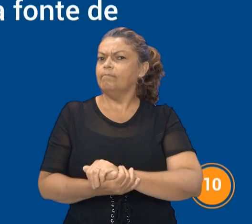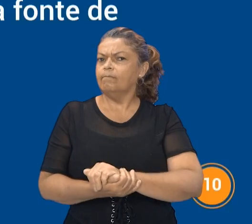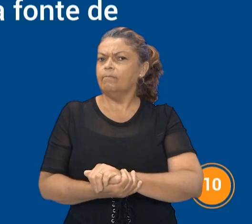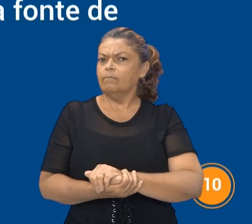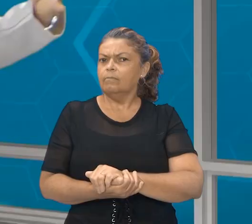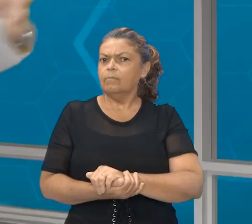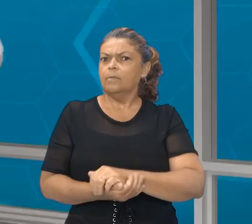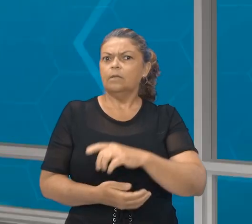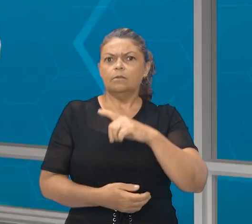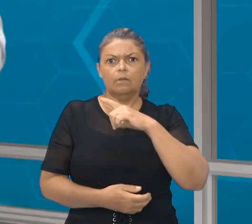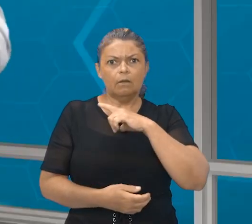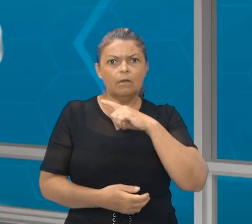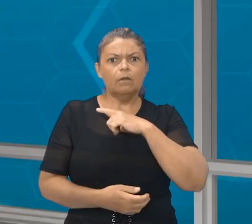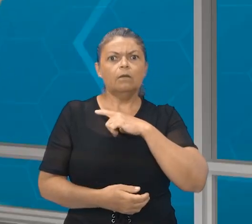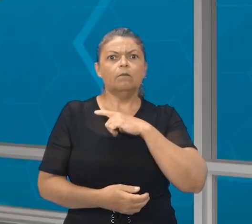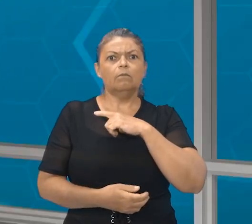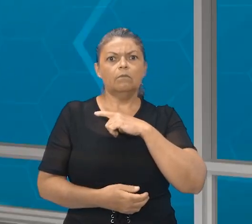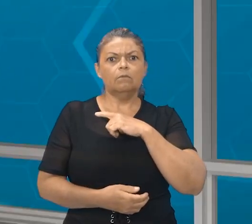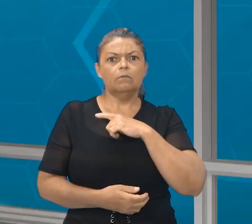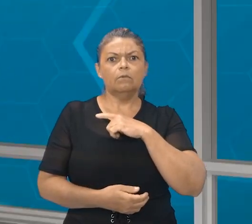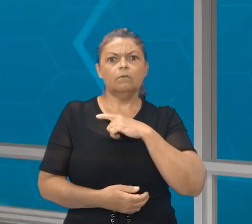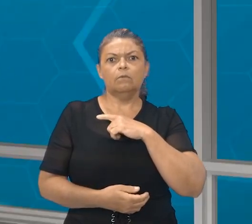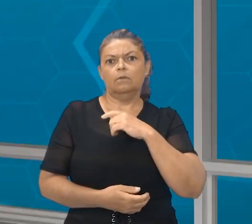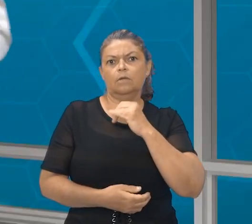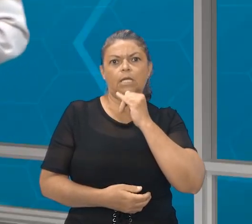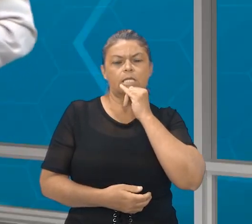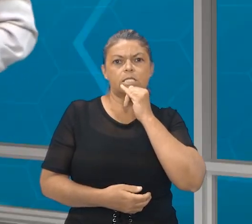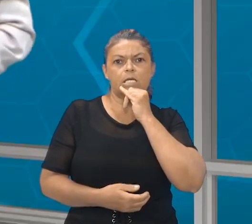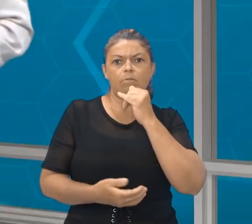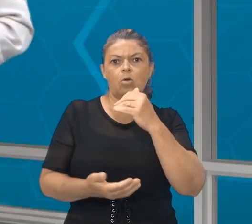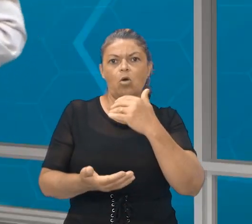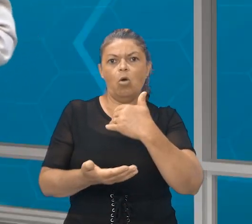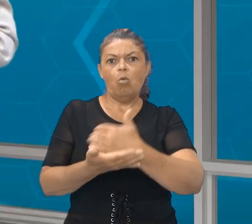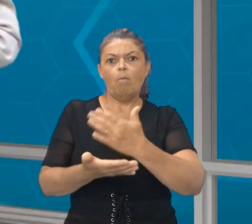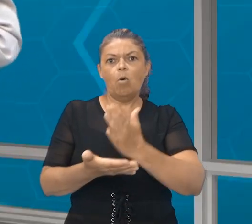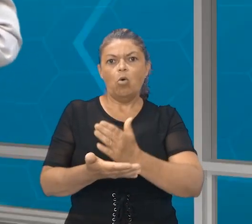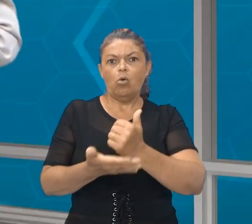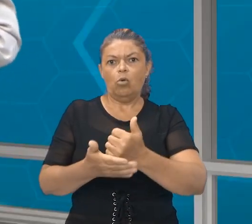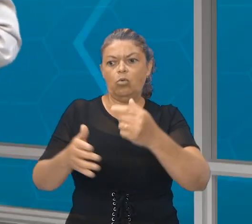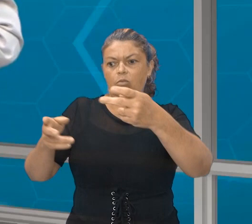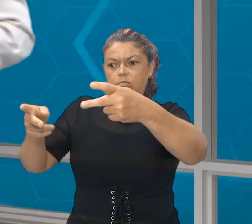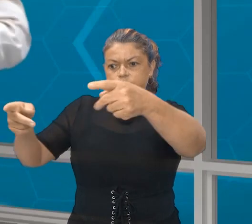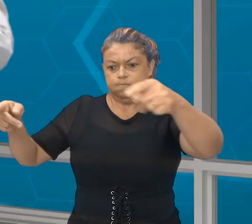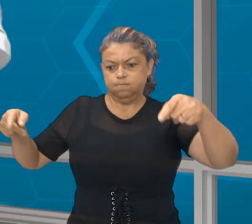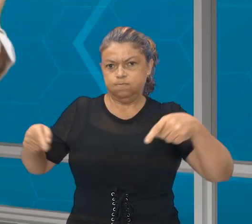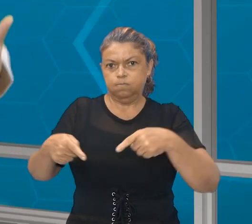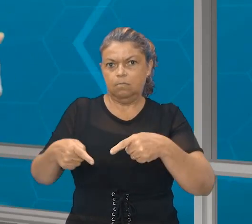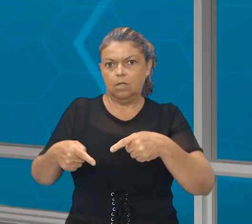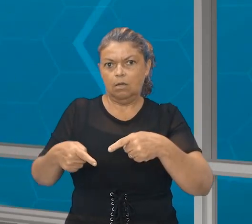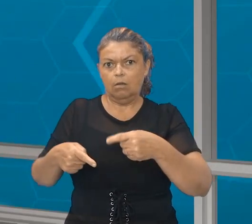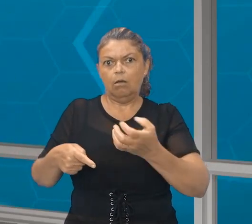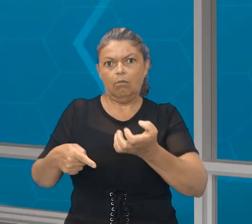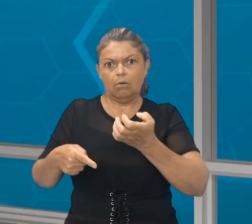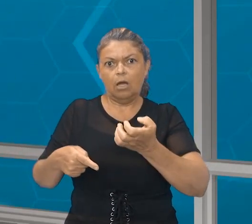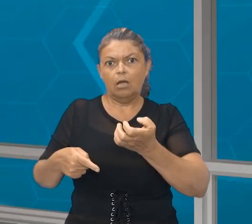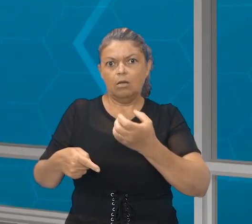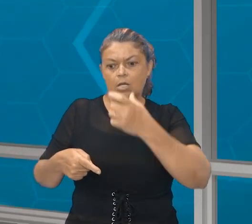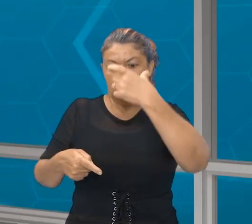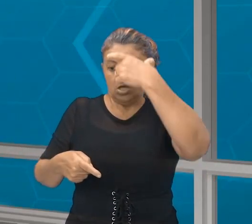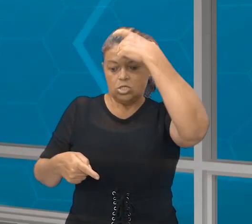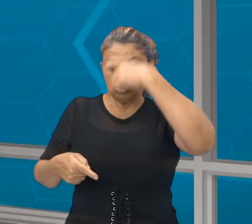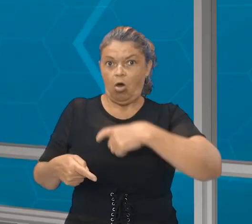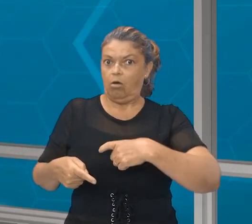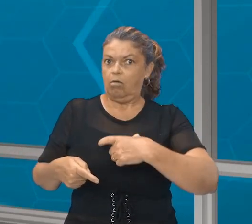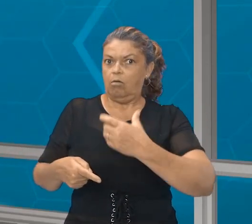grande e eu quero comê-lo sozinho. Em algum momento aquilo ali vai pesar. Eu vou passar mal, aquilo vai